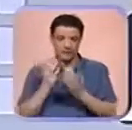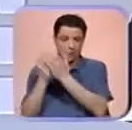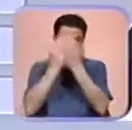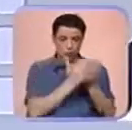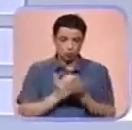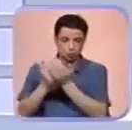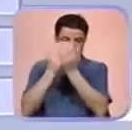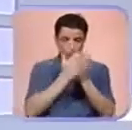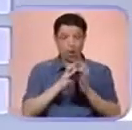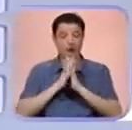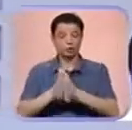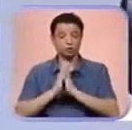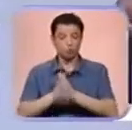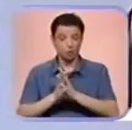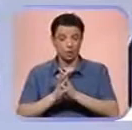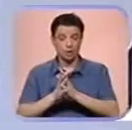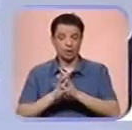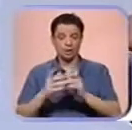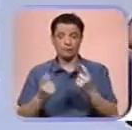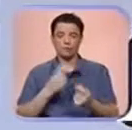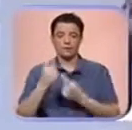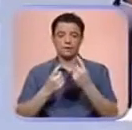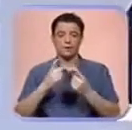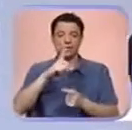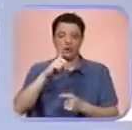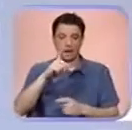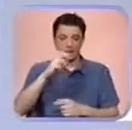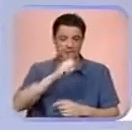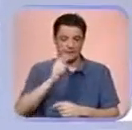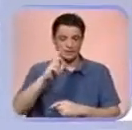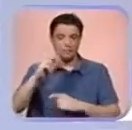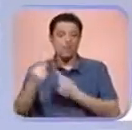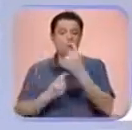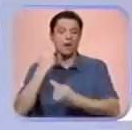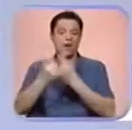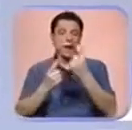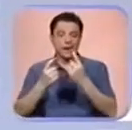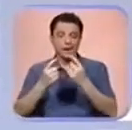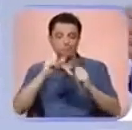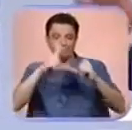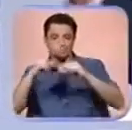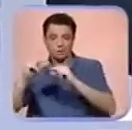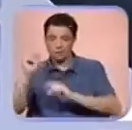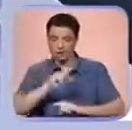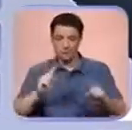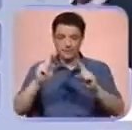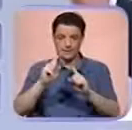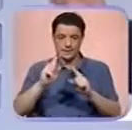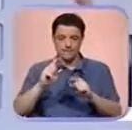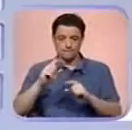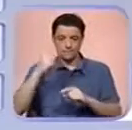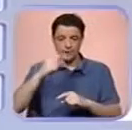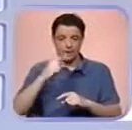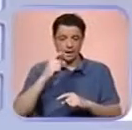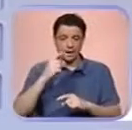desta estrutura, que não se pode fazer laser para 20 dioptrias, por exemplo. Para isso temos que recorrer a lentes intraoculares. E tem que cada